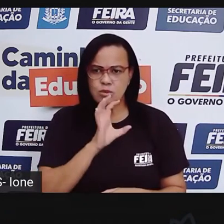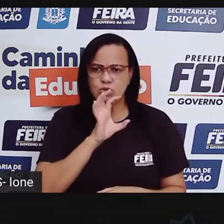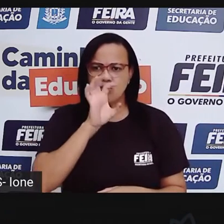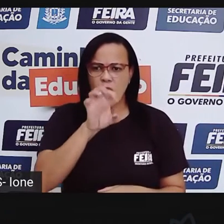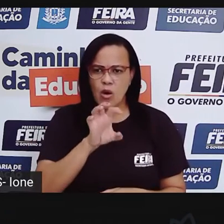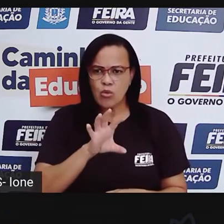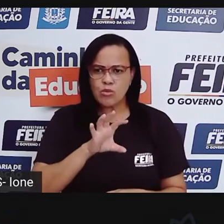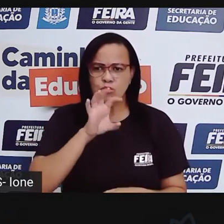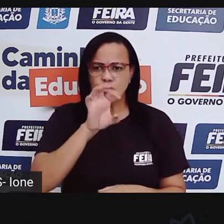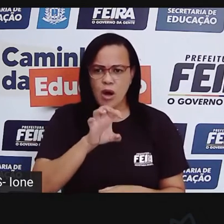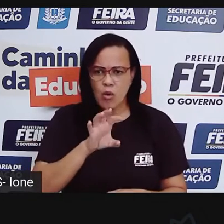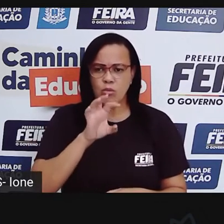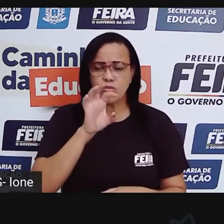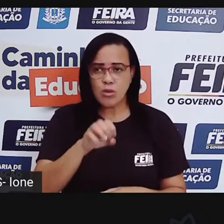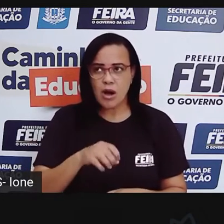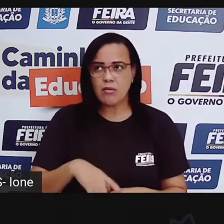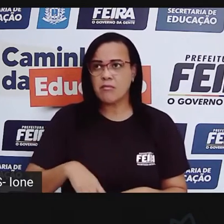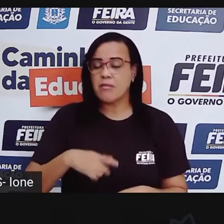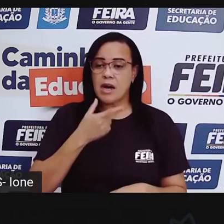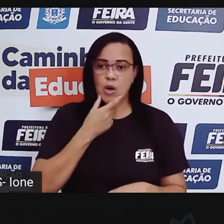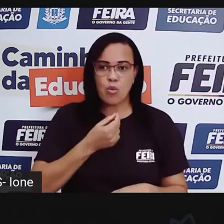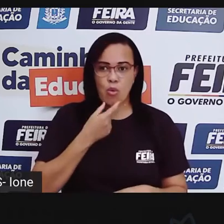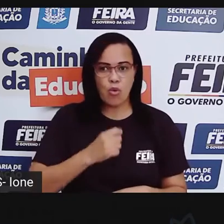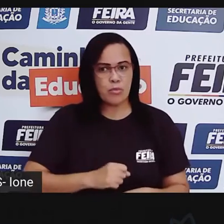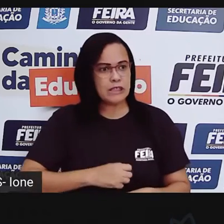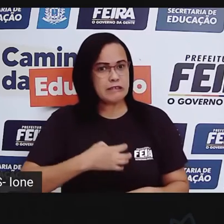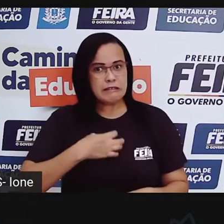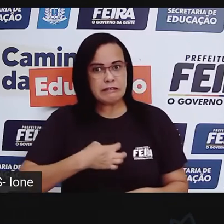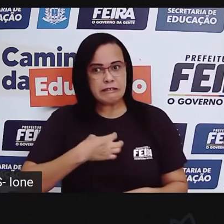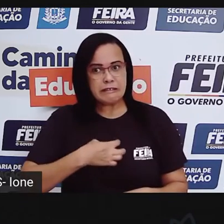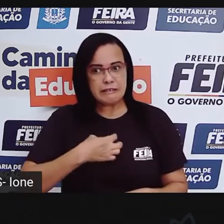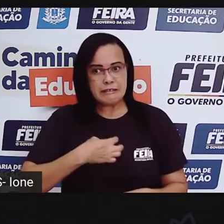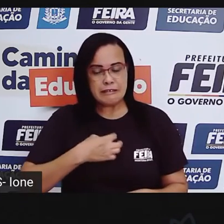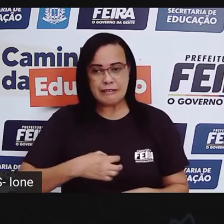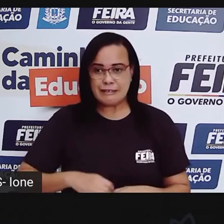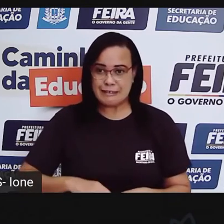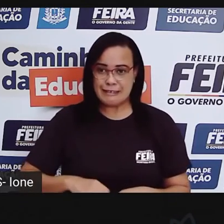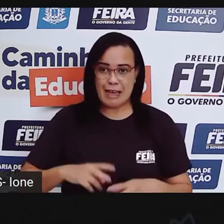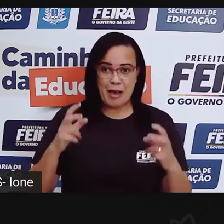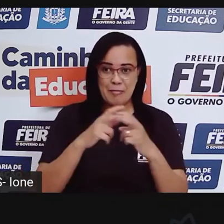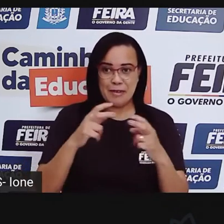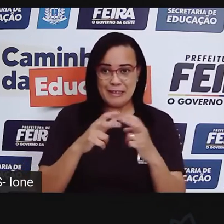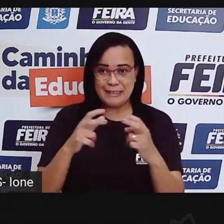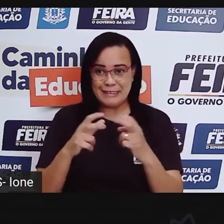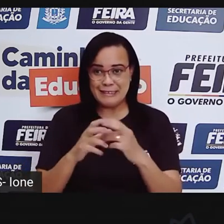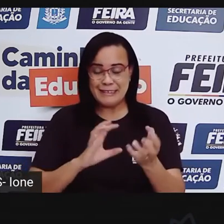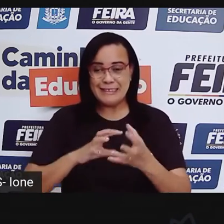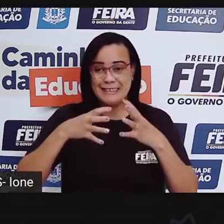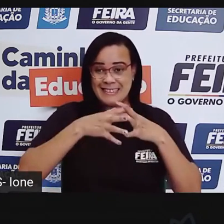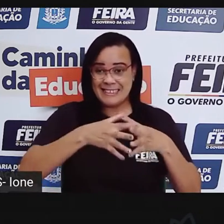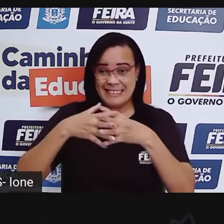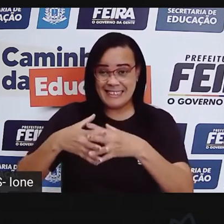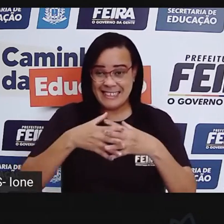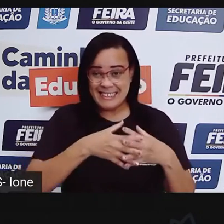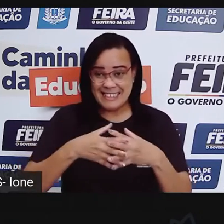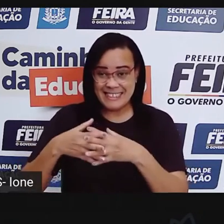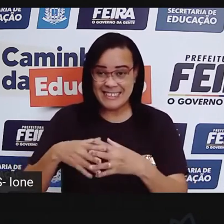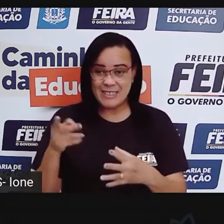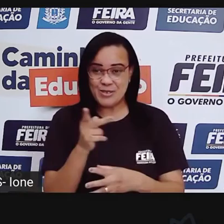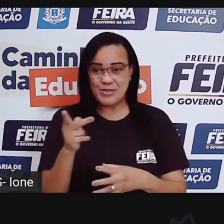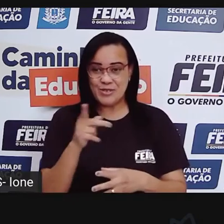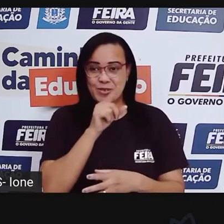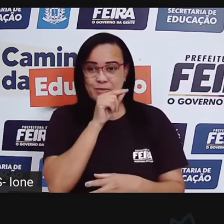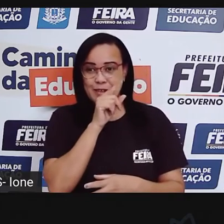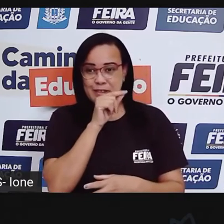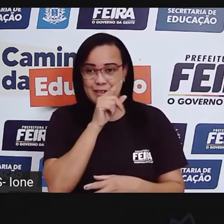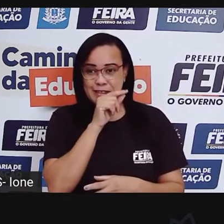e atrapalha o pescador. Né? E aí fica aquela briga, aquela confusão entre a garça e o cachorro, né? A garça